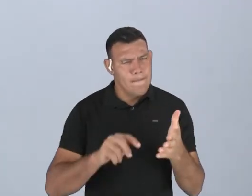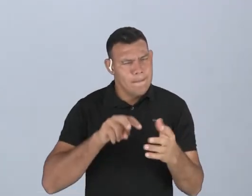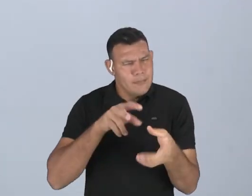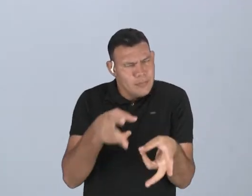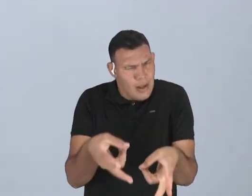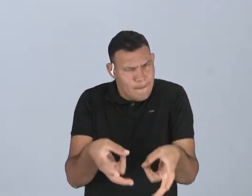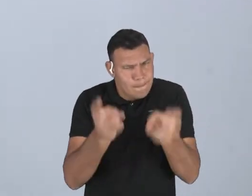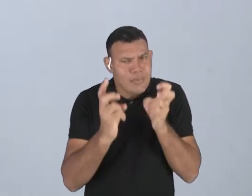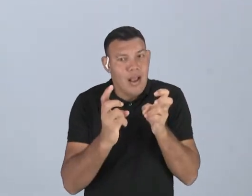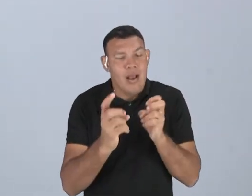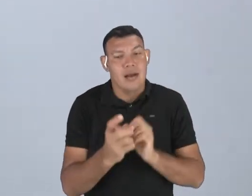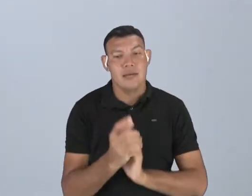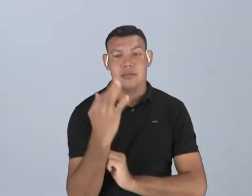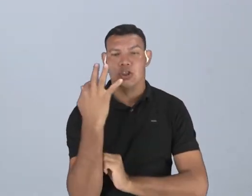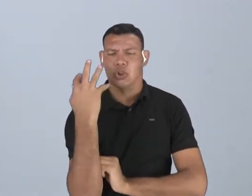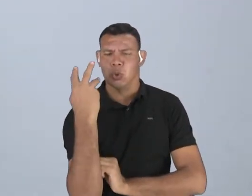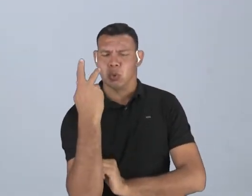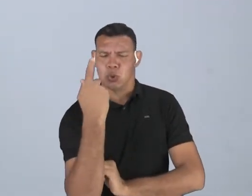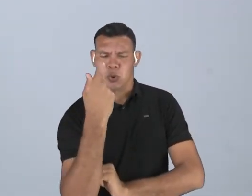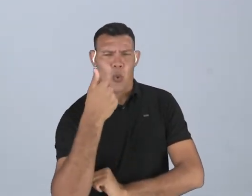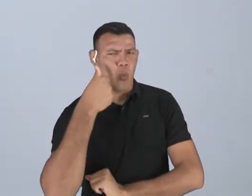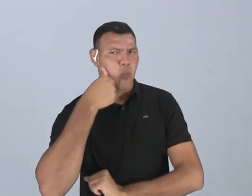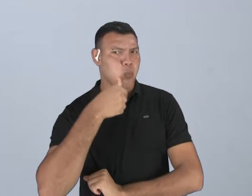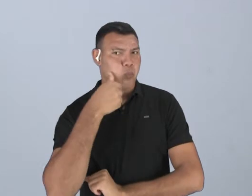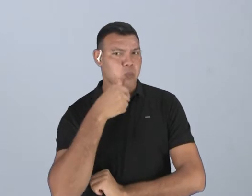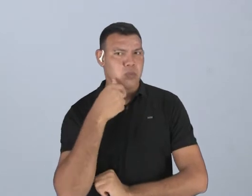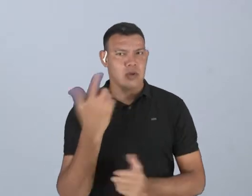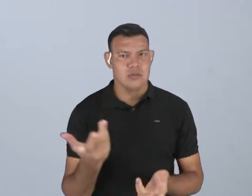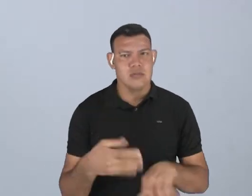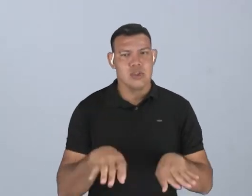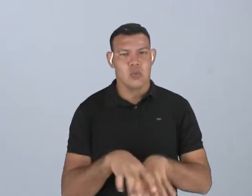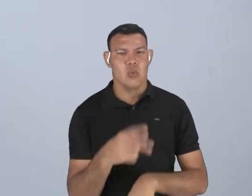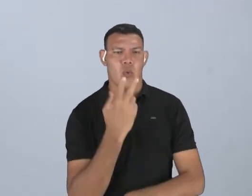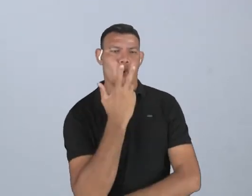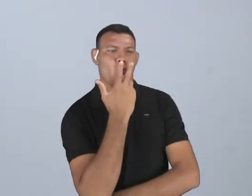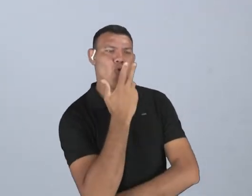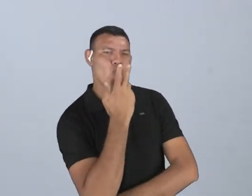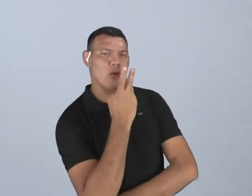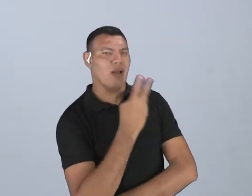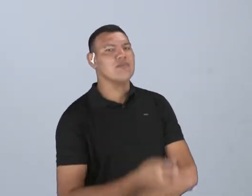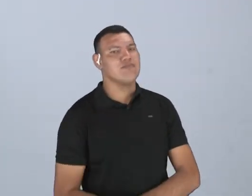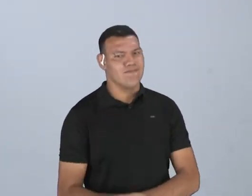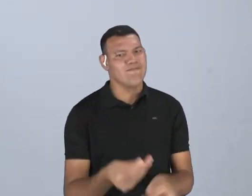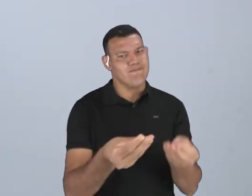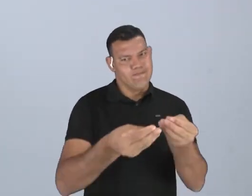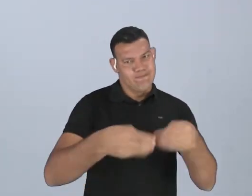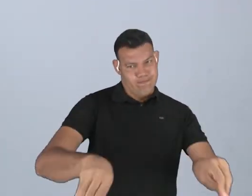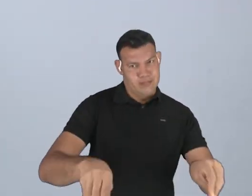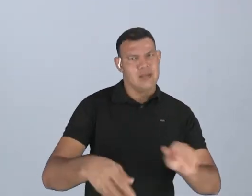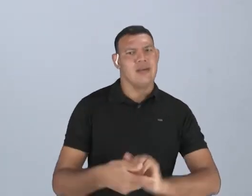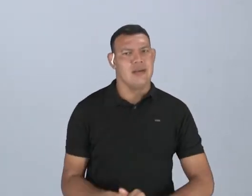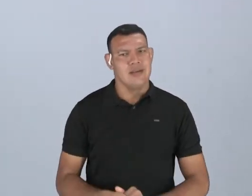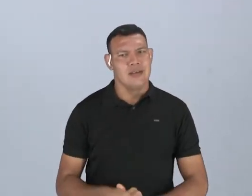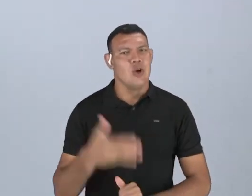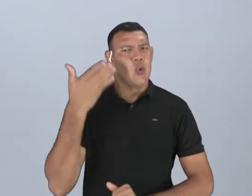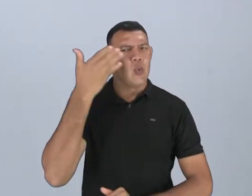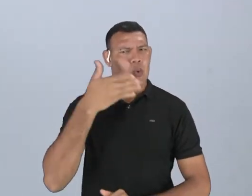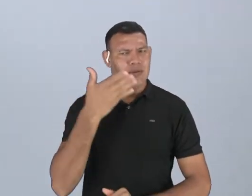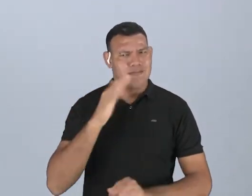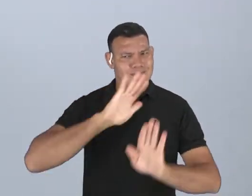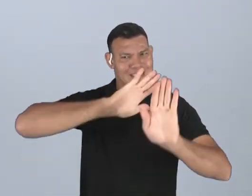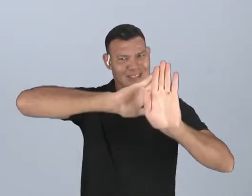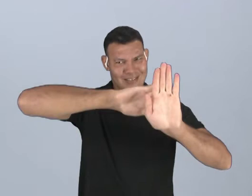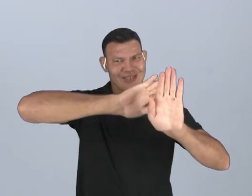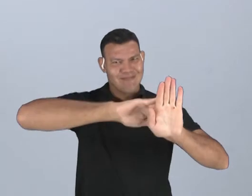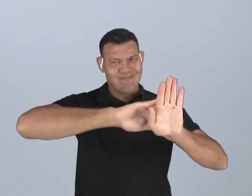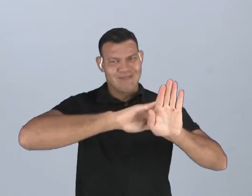por trás e o que o consumo do tabaco pode provocar. Então veja que tem um outro discurso dentro do